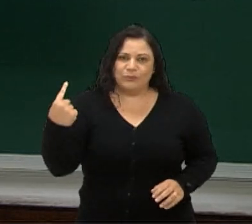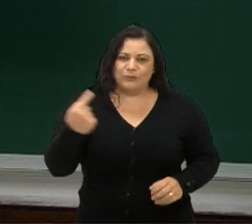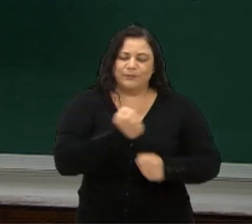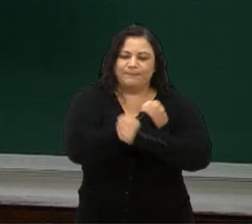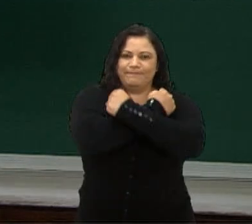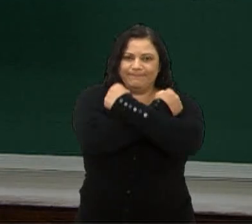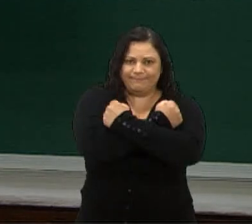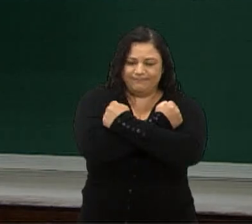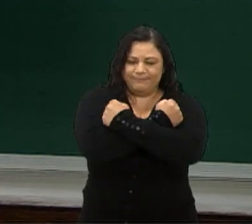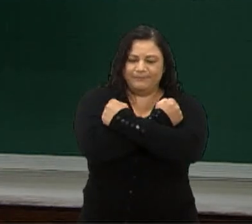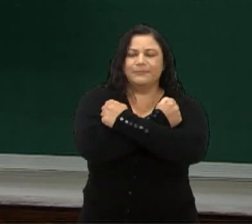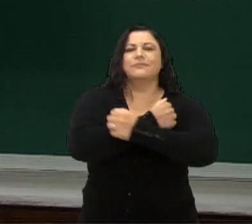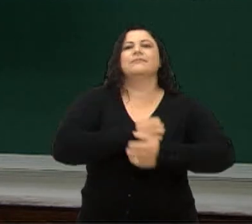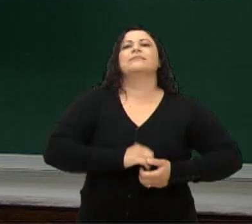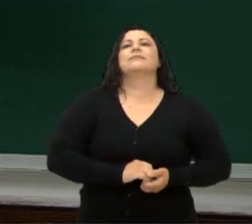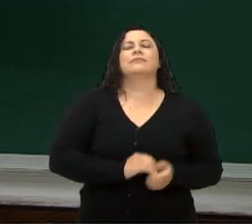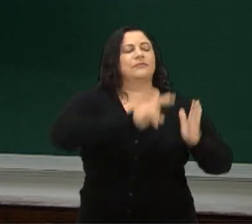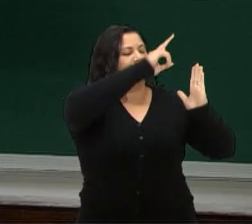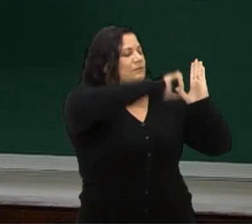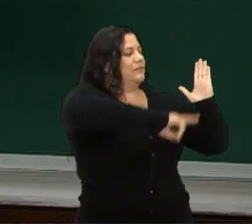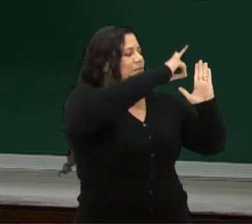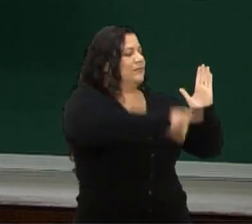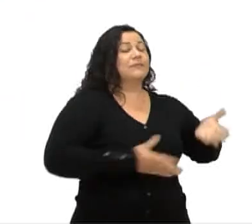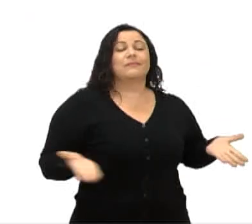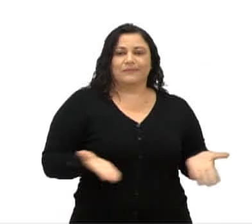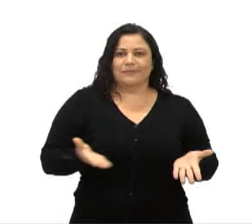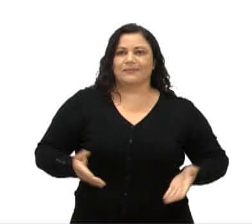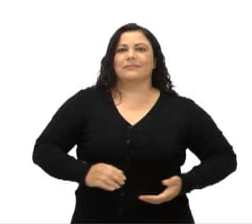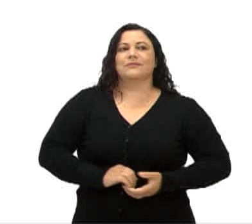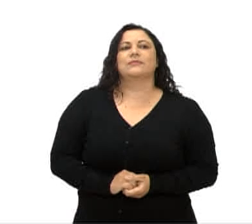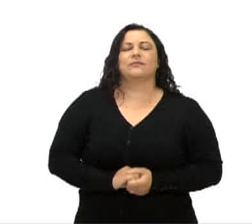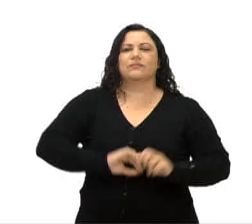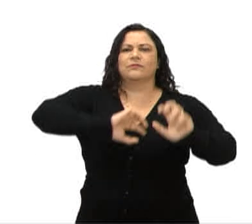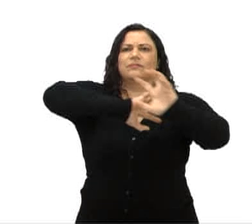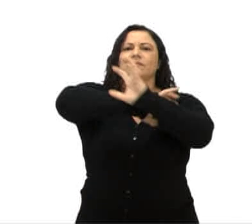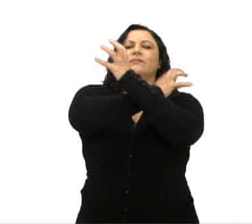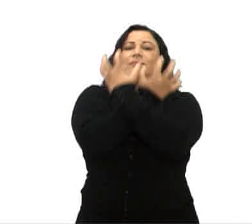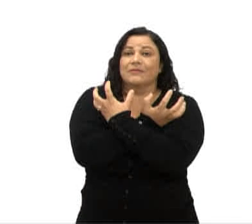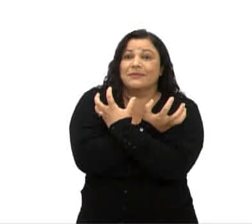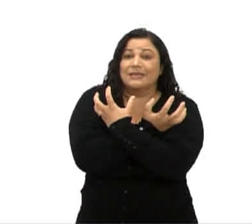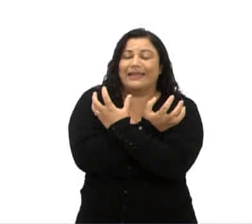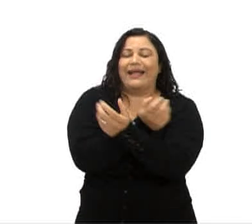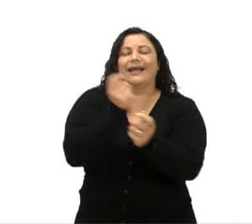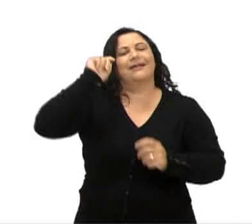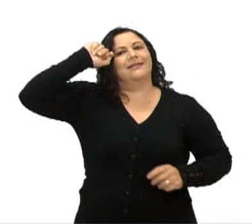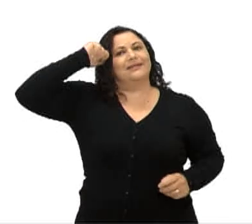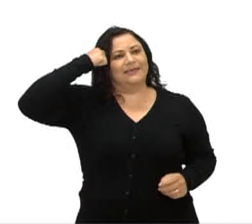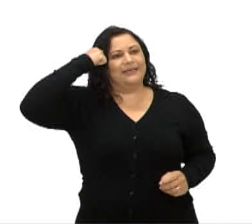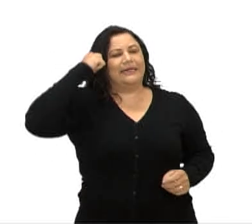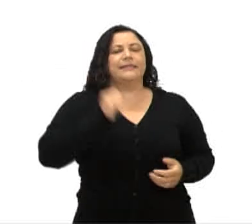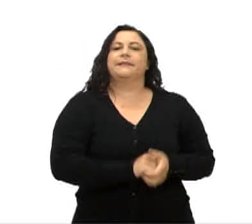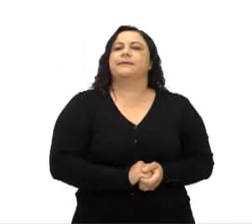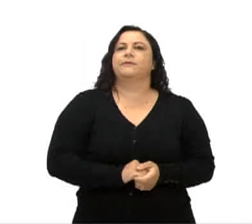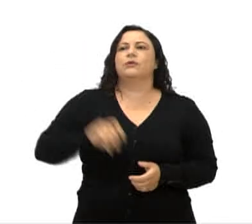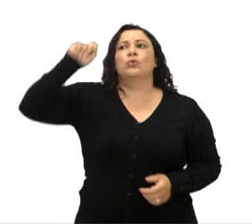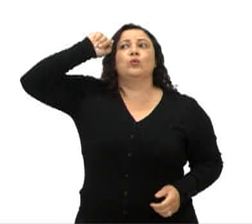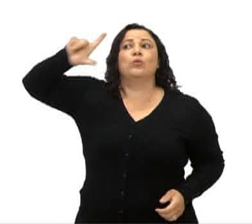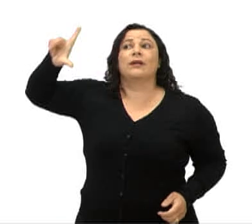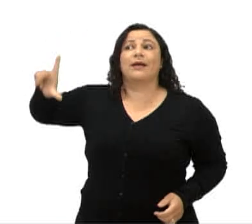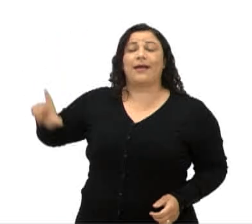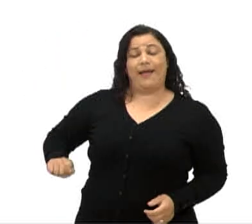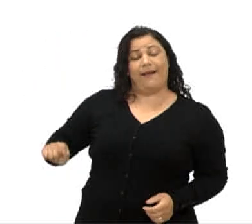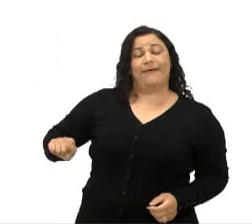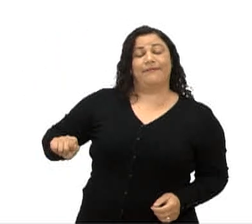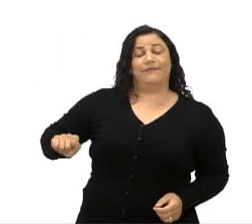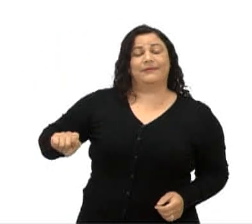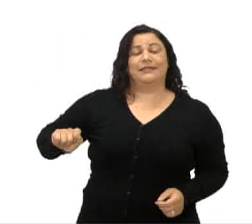resenha. Pantera Negra passa-se em Wakanda, o fictício país africano isolado do resto do mundo